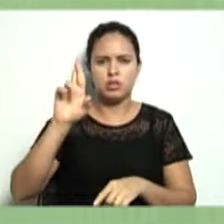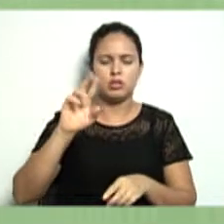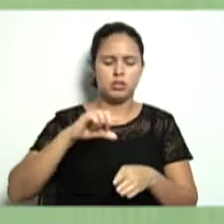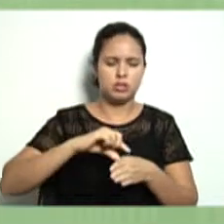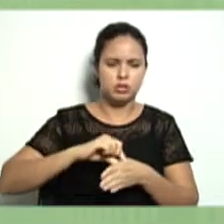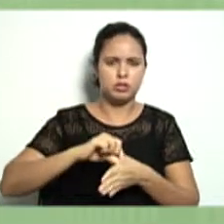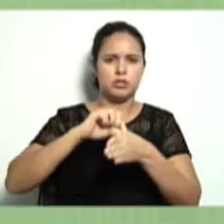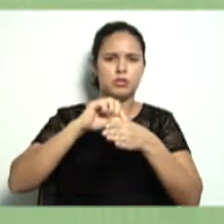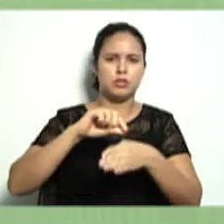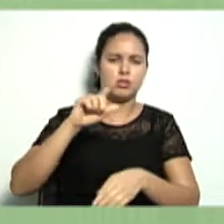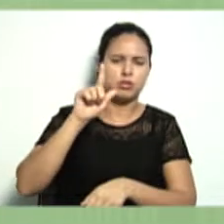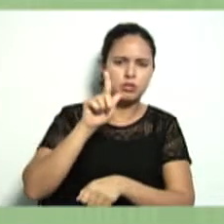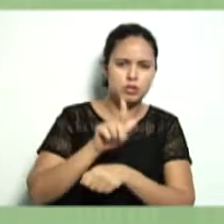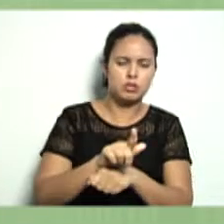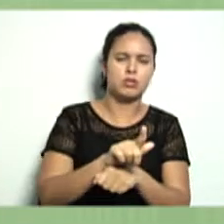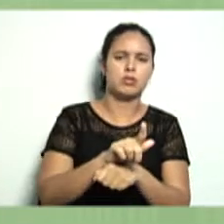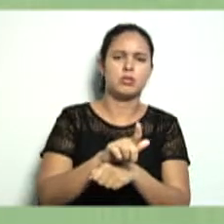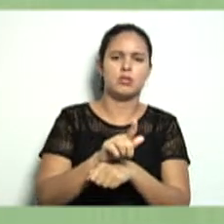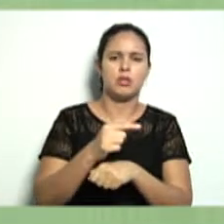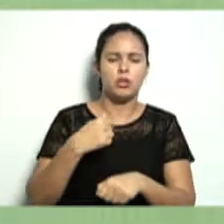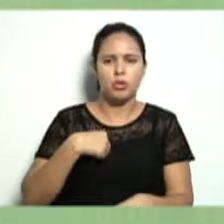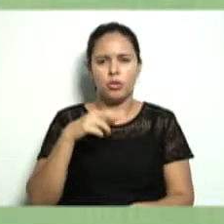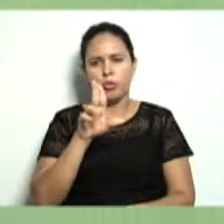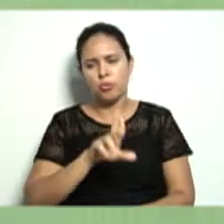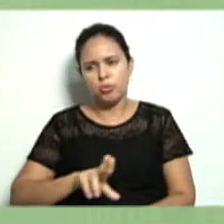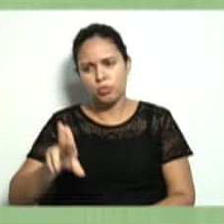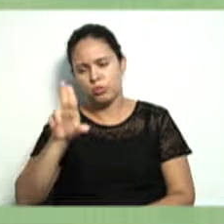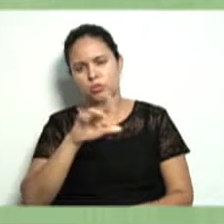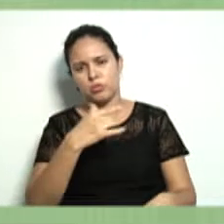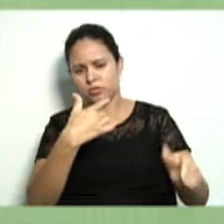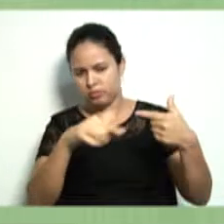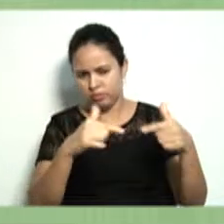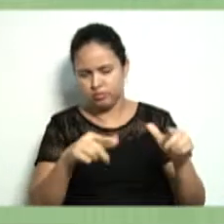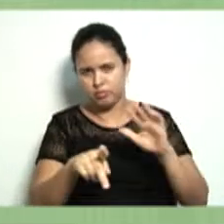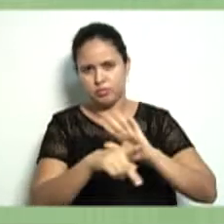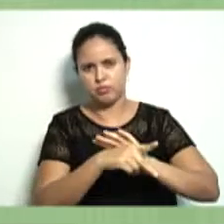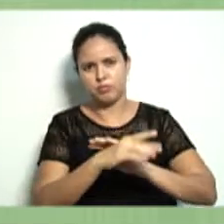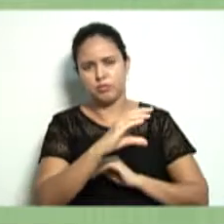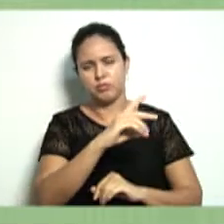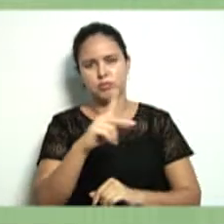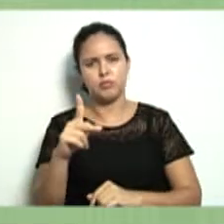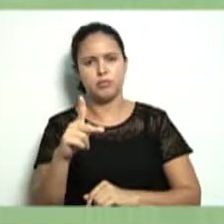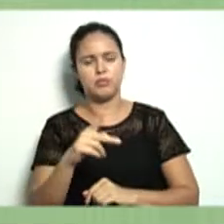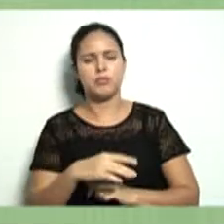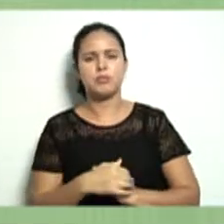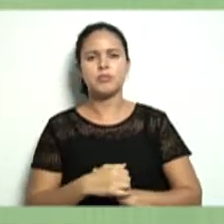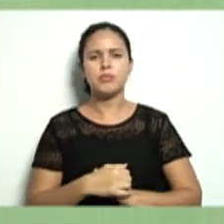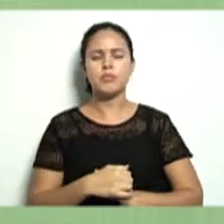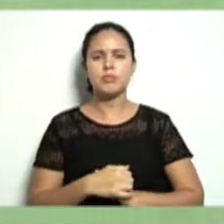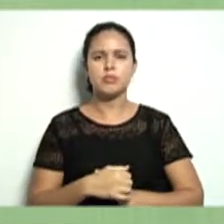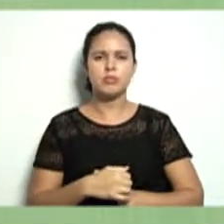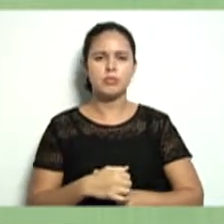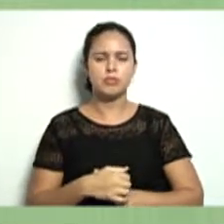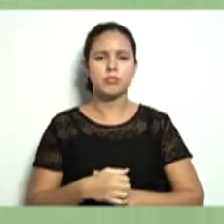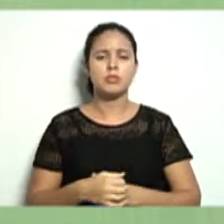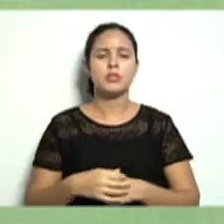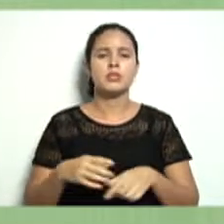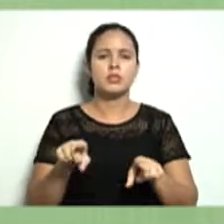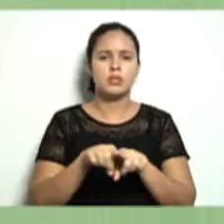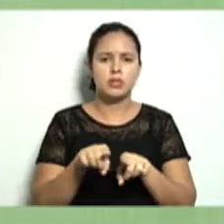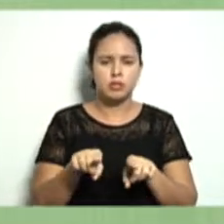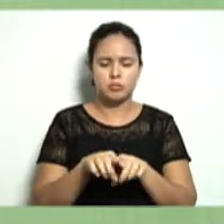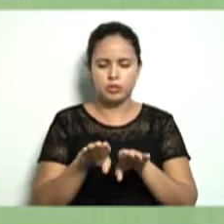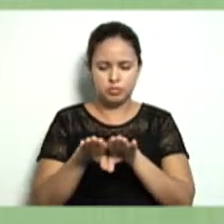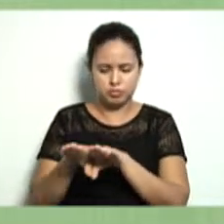sou o usuário dos serviços da cooperativa. Outra questão, igualdade dos direitos e obrigações